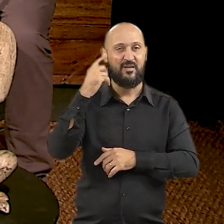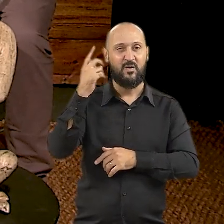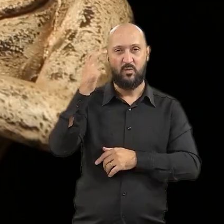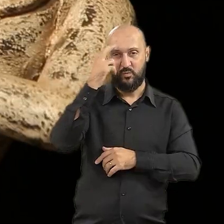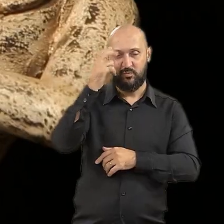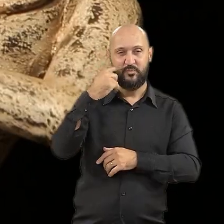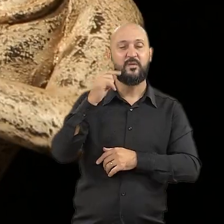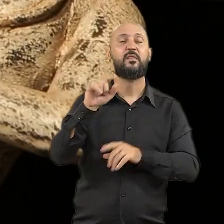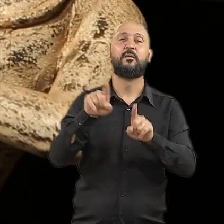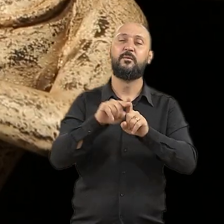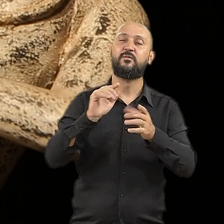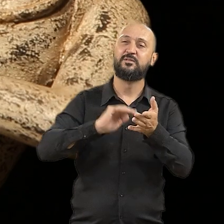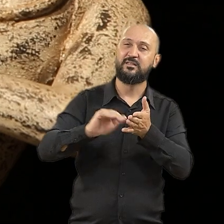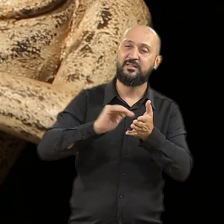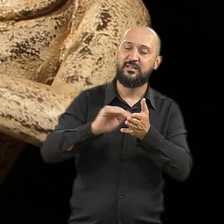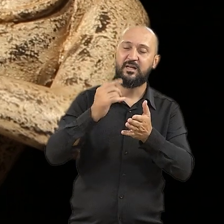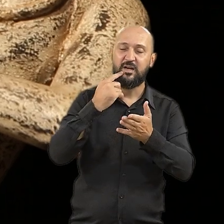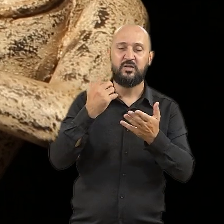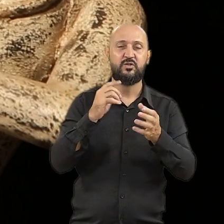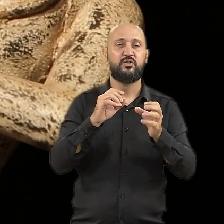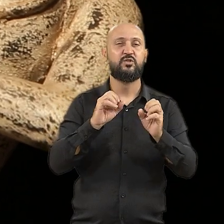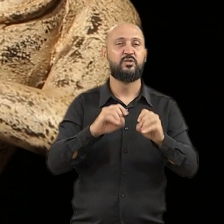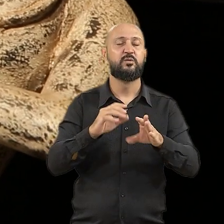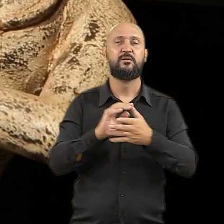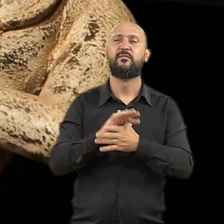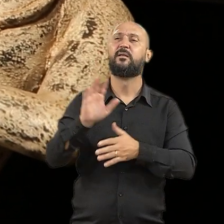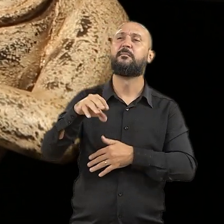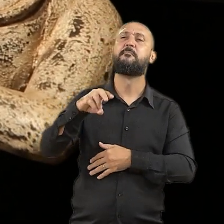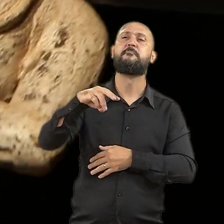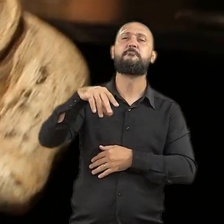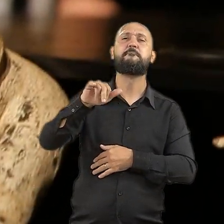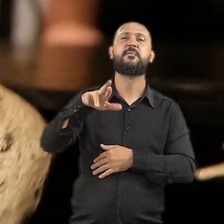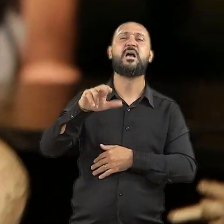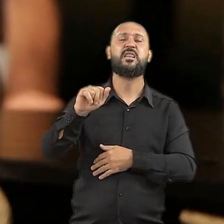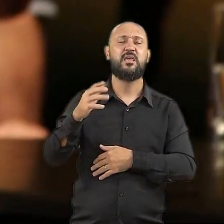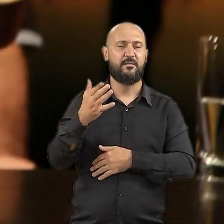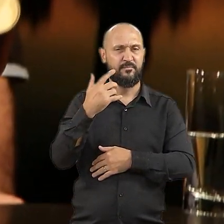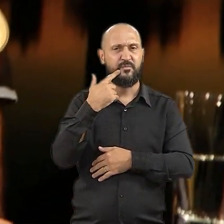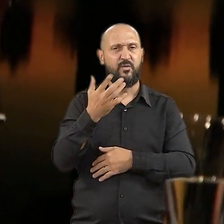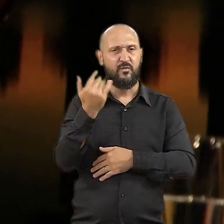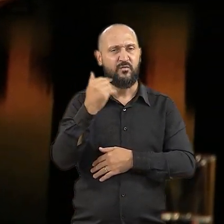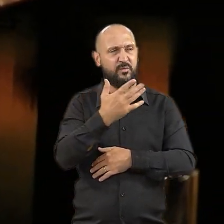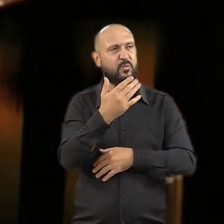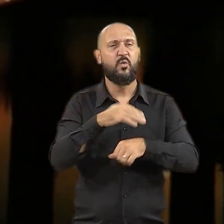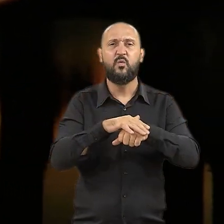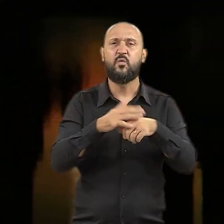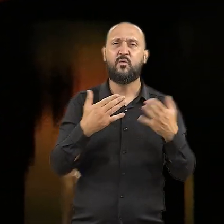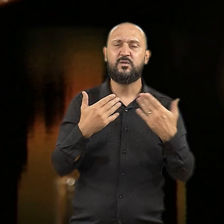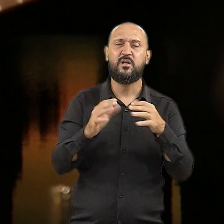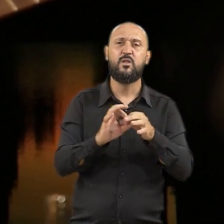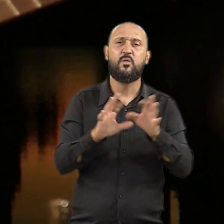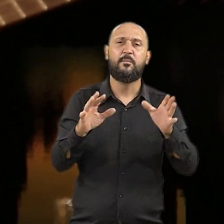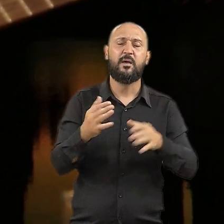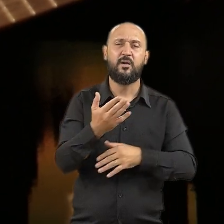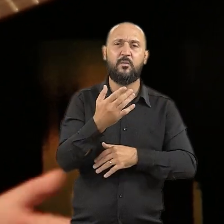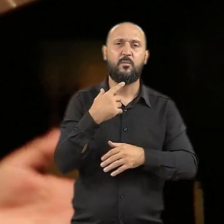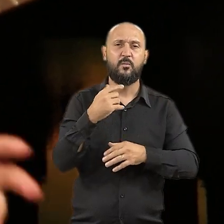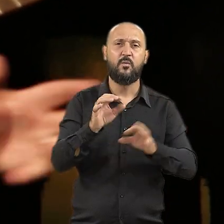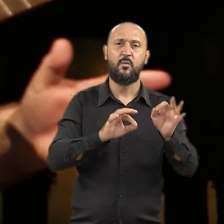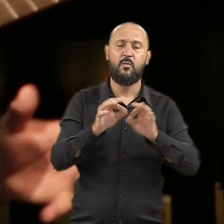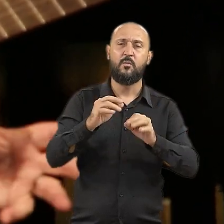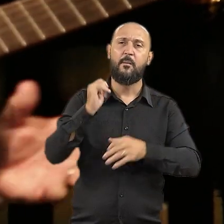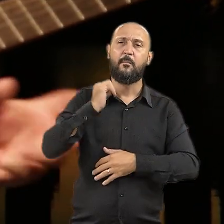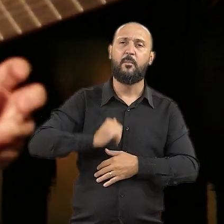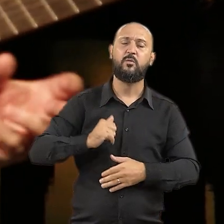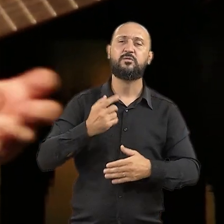foi secretária de Educação também. A Maria, eu falei, Maria, vamos falar lá, ver se os caras não fazem